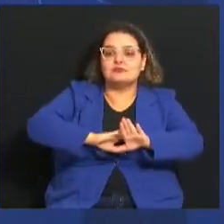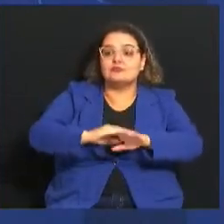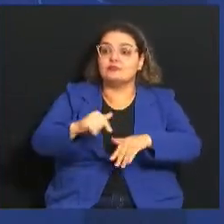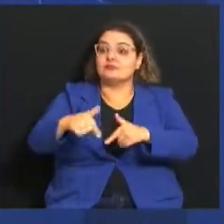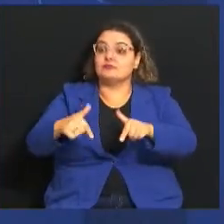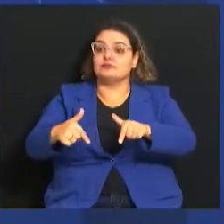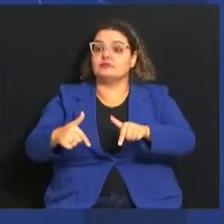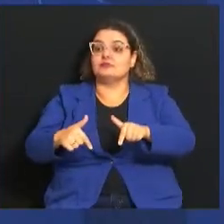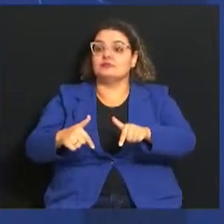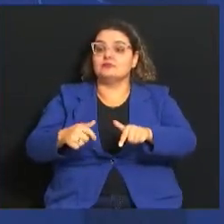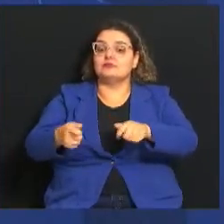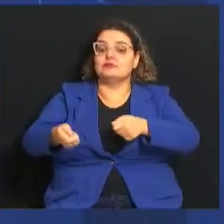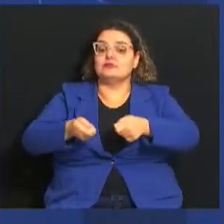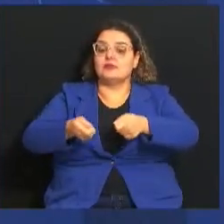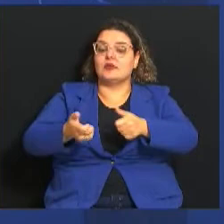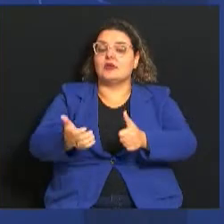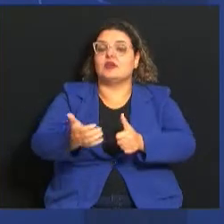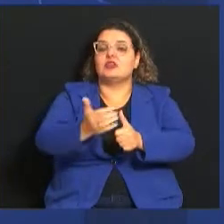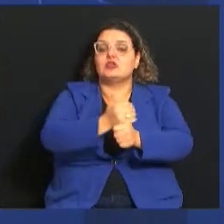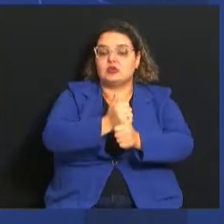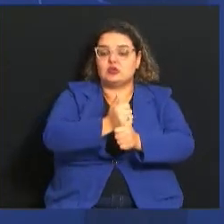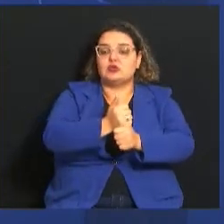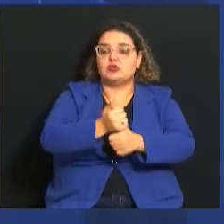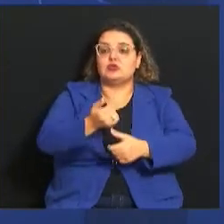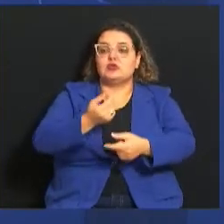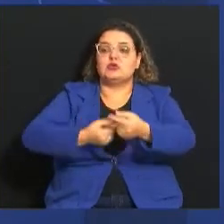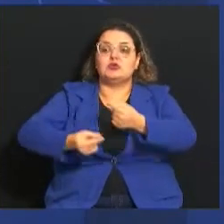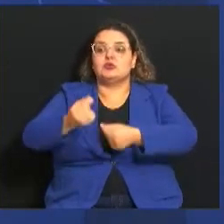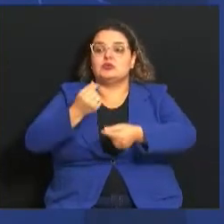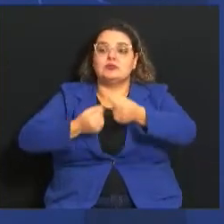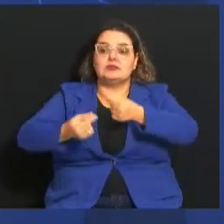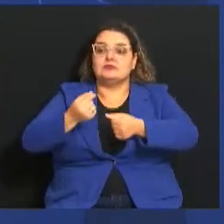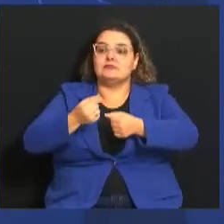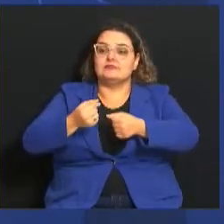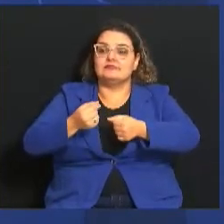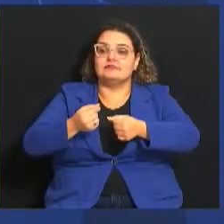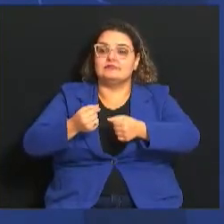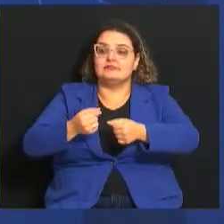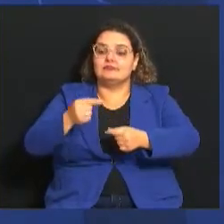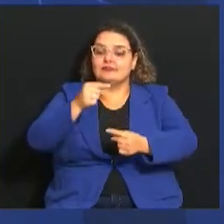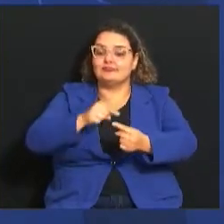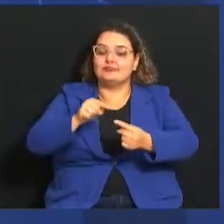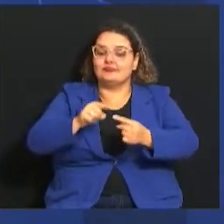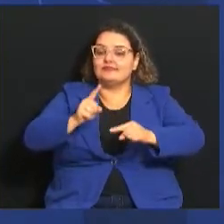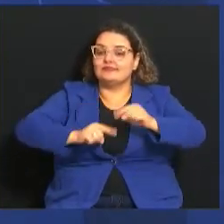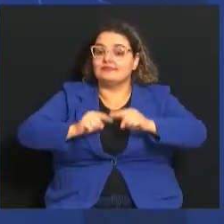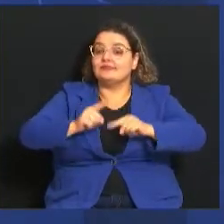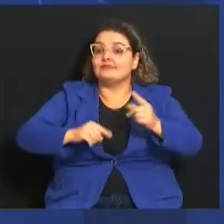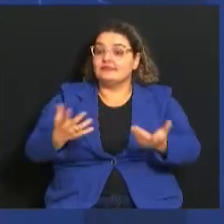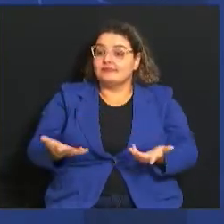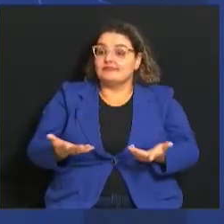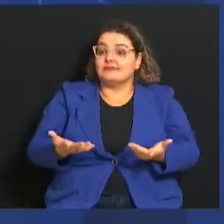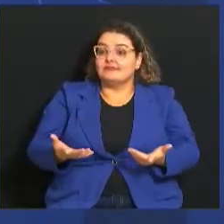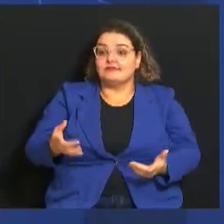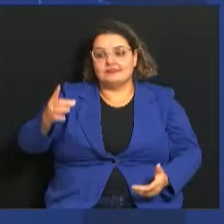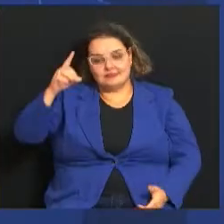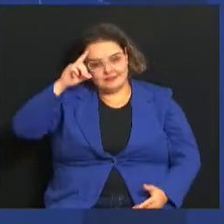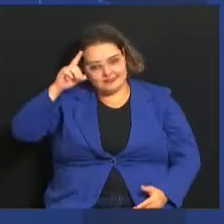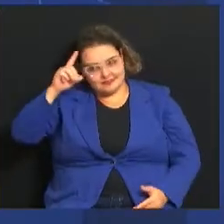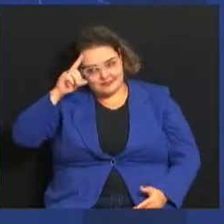quem domina os recursos para a produção manual de objetos. Então, sobre o dia a dia de